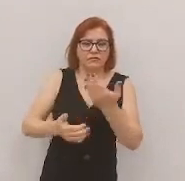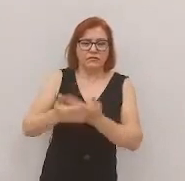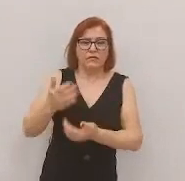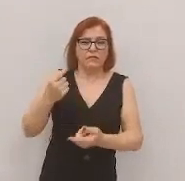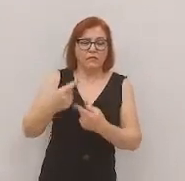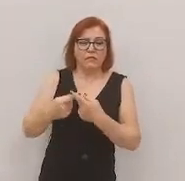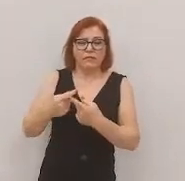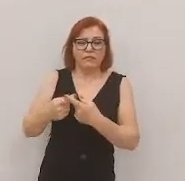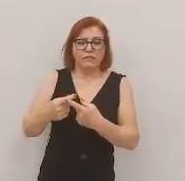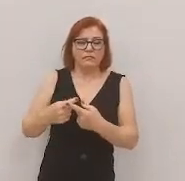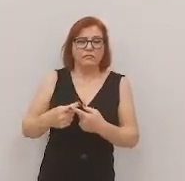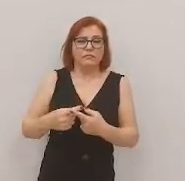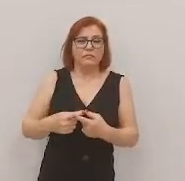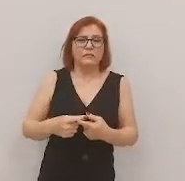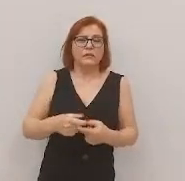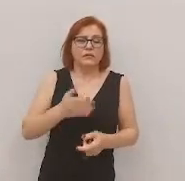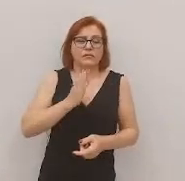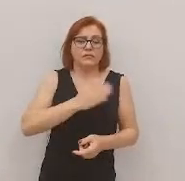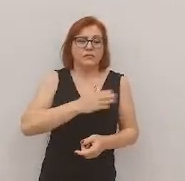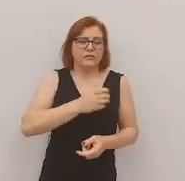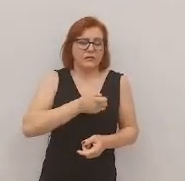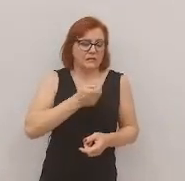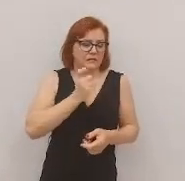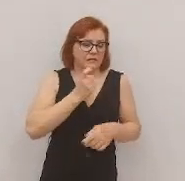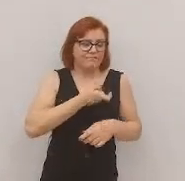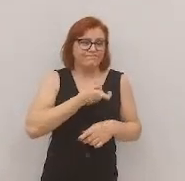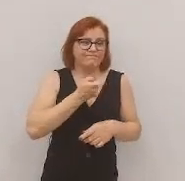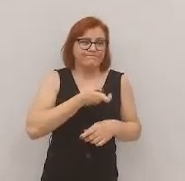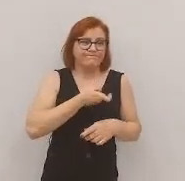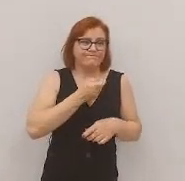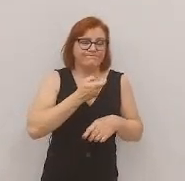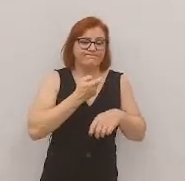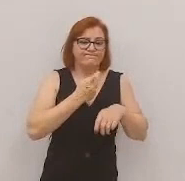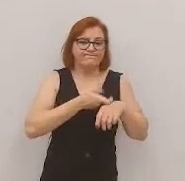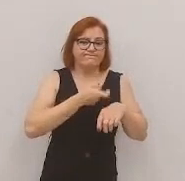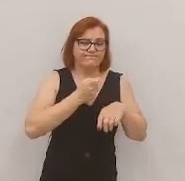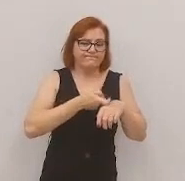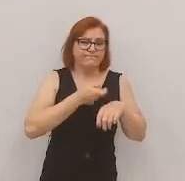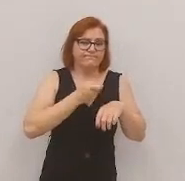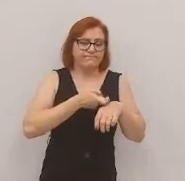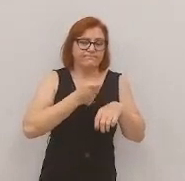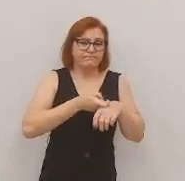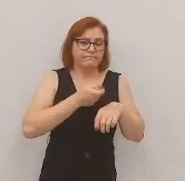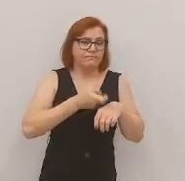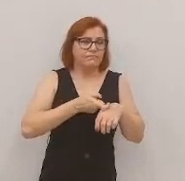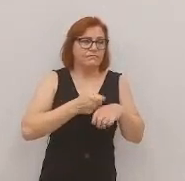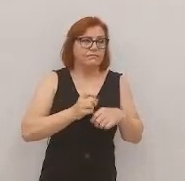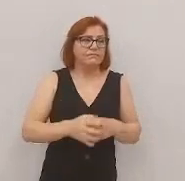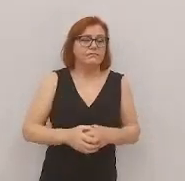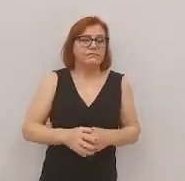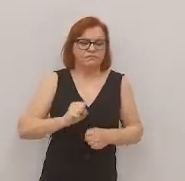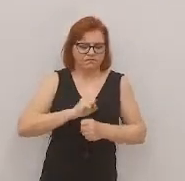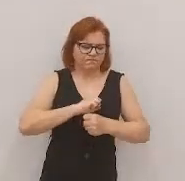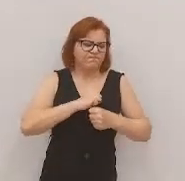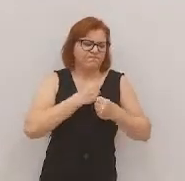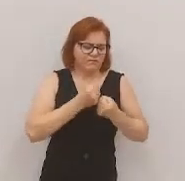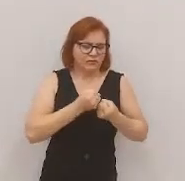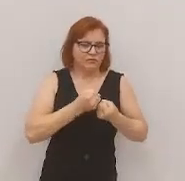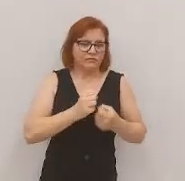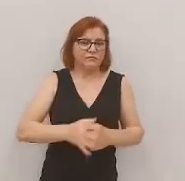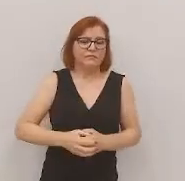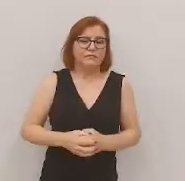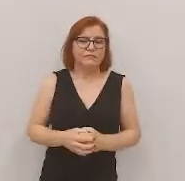de ódio. Na verdade, toda aquela situação assim que aconteceu com o Senhor ali e